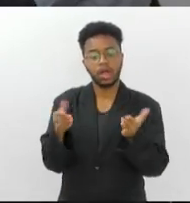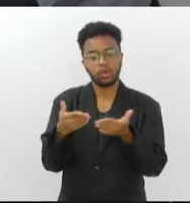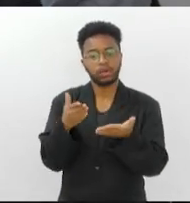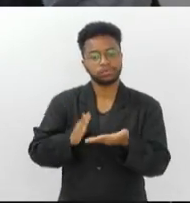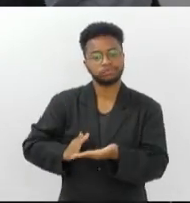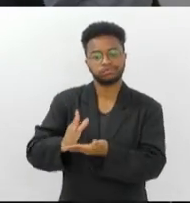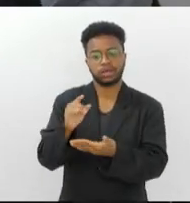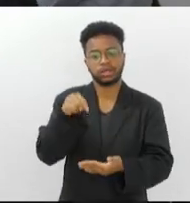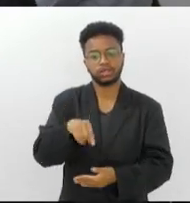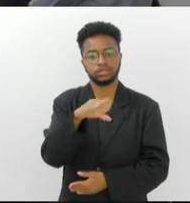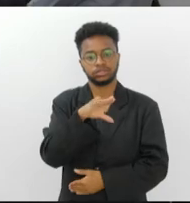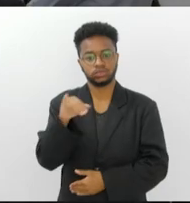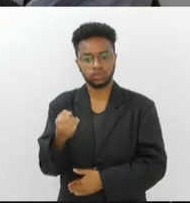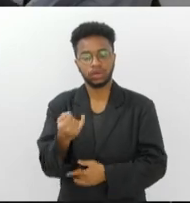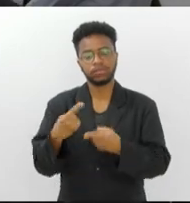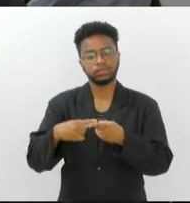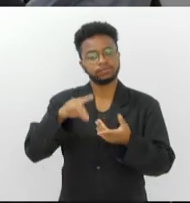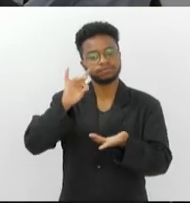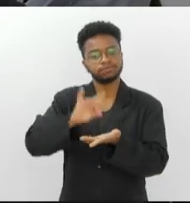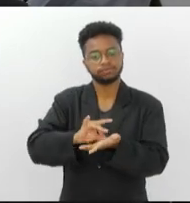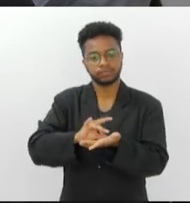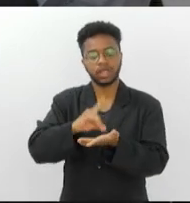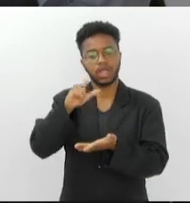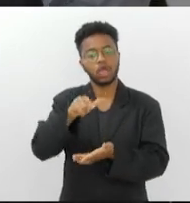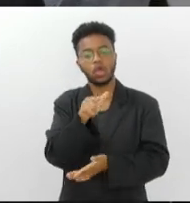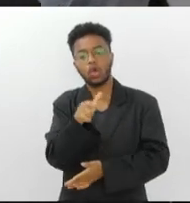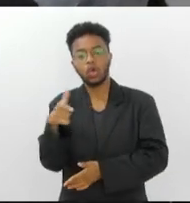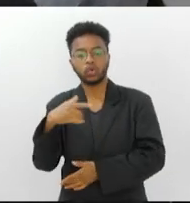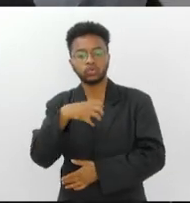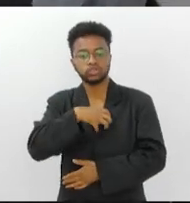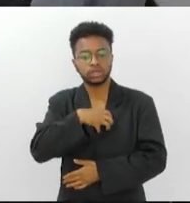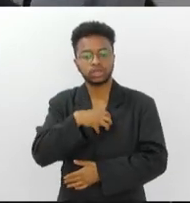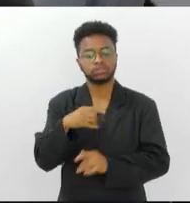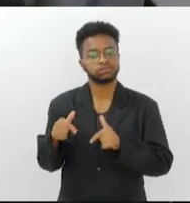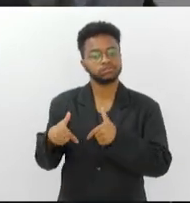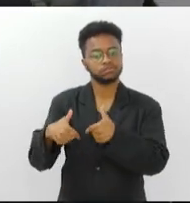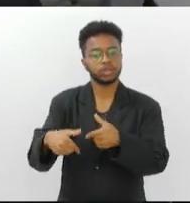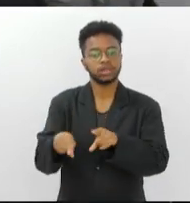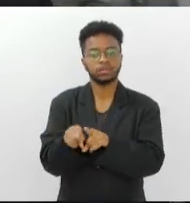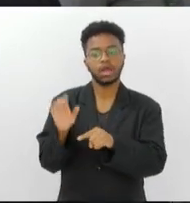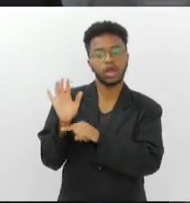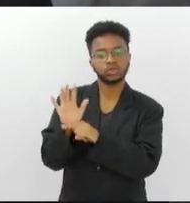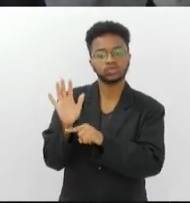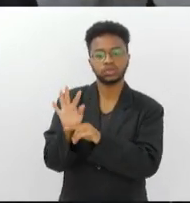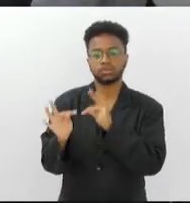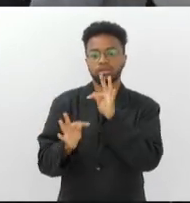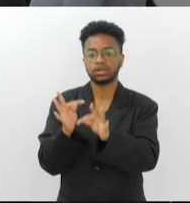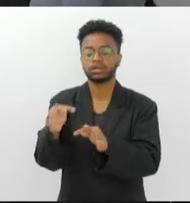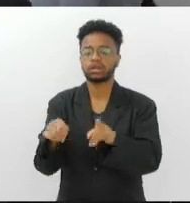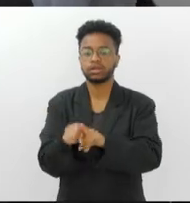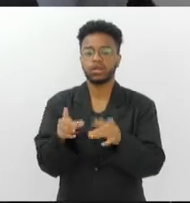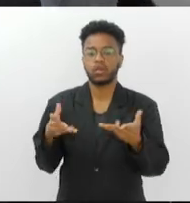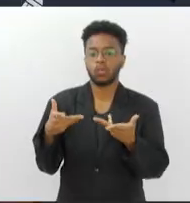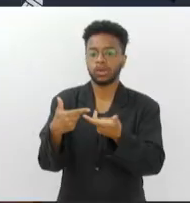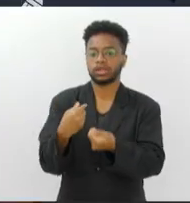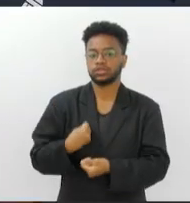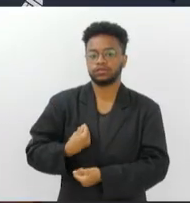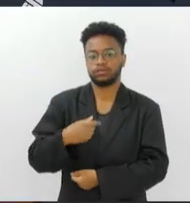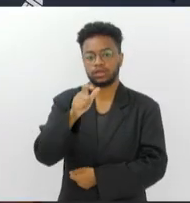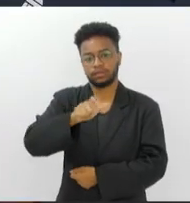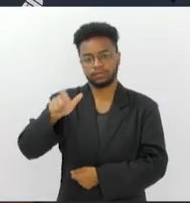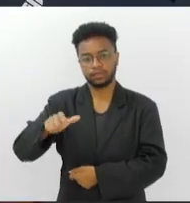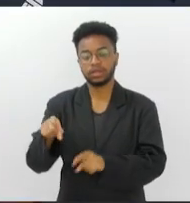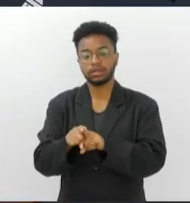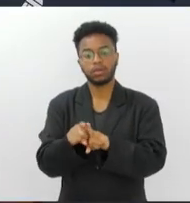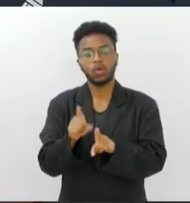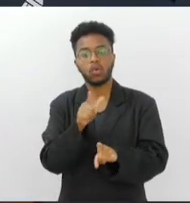CCJ, porque vai ser, de fato, mais uma forma de atuar e de ajudar no tratamento e na qualidade de vida desses pacientes. Outro